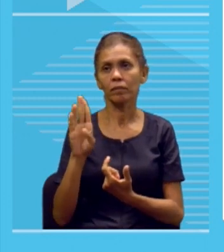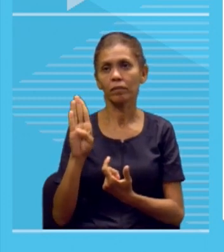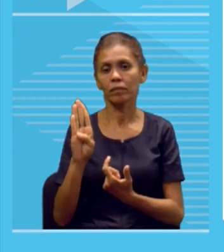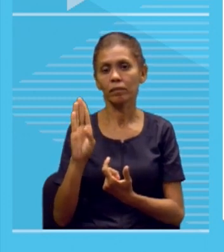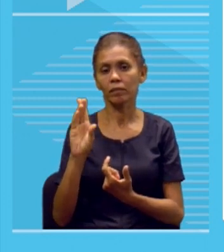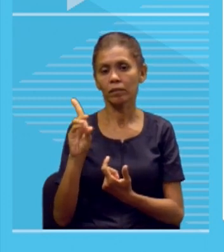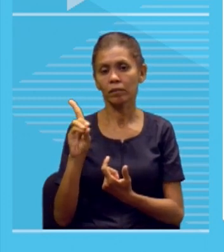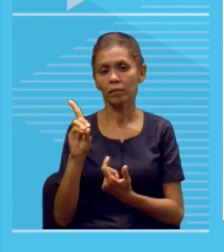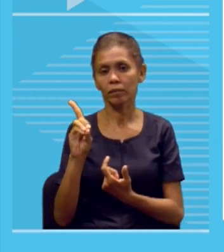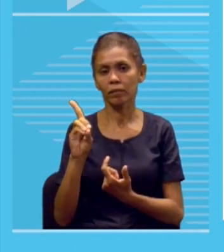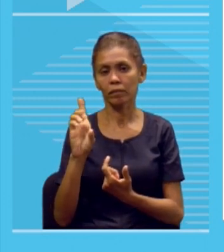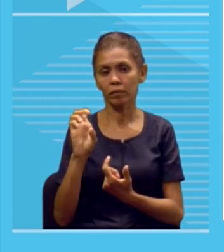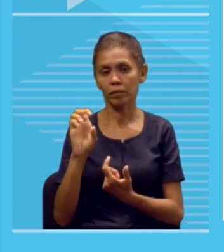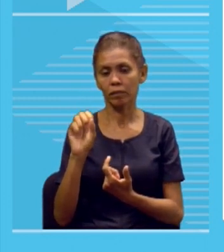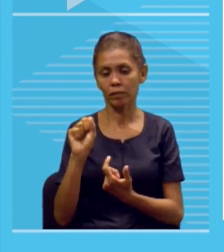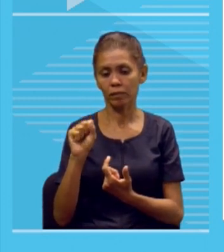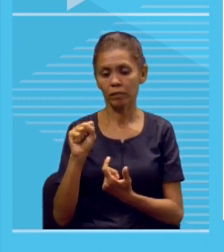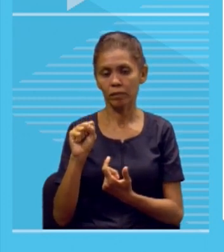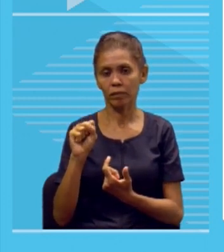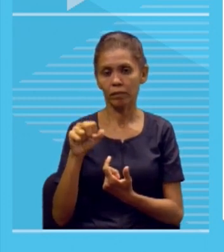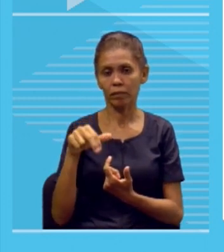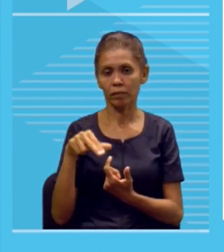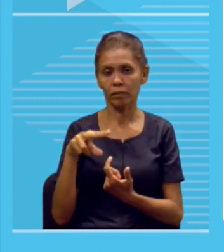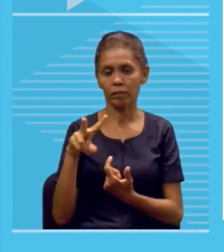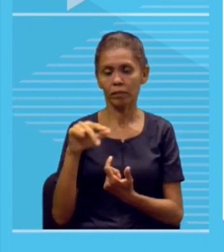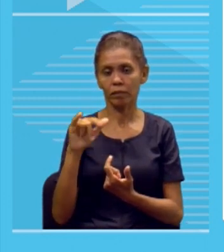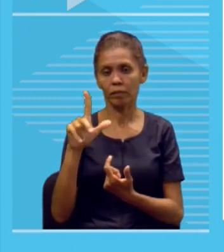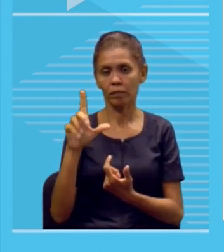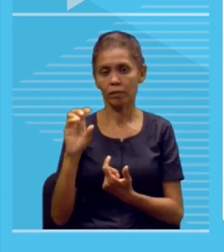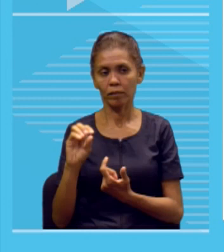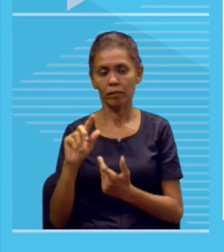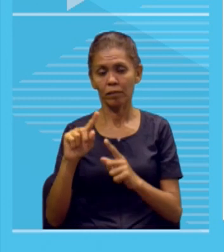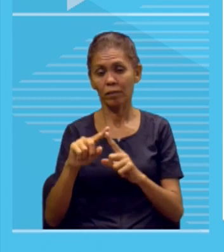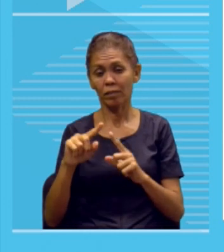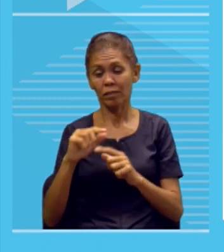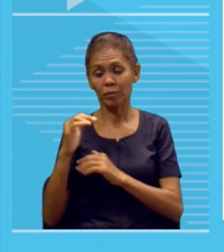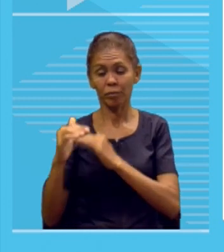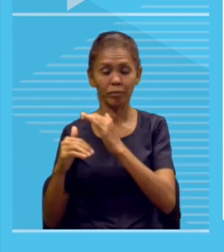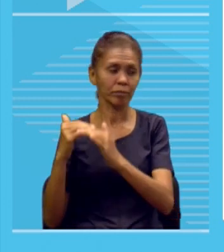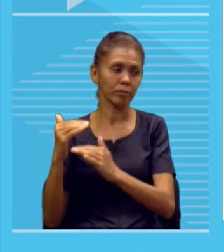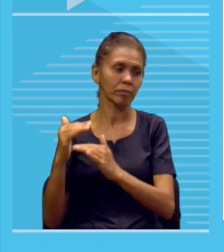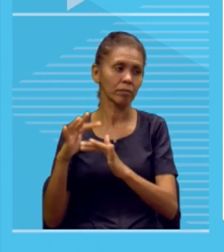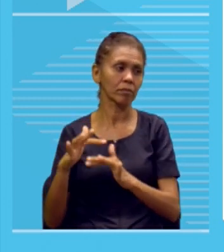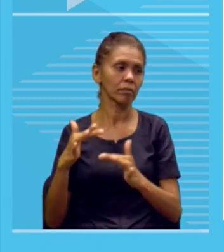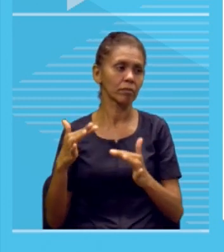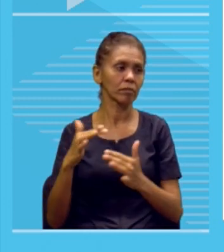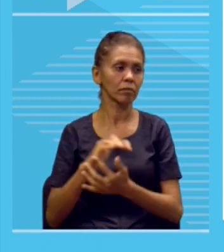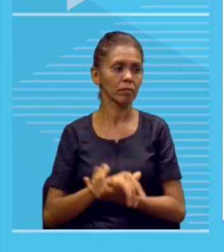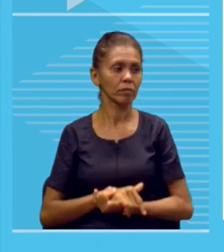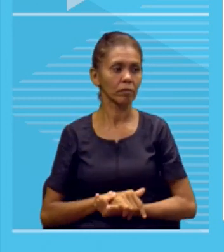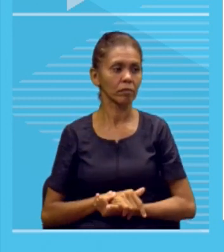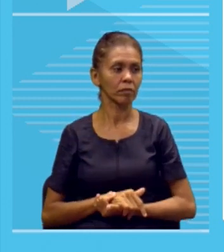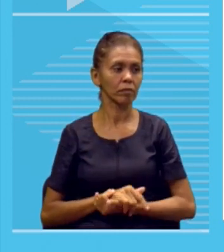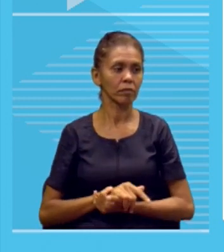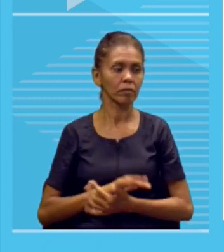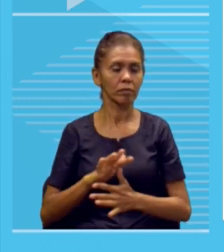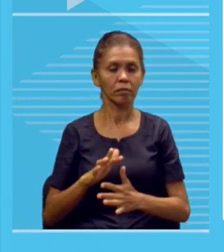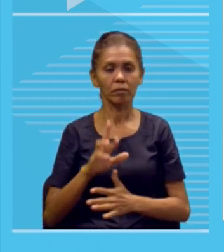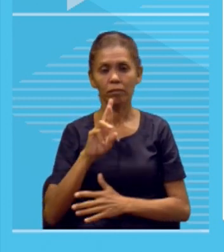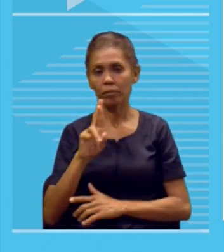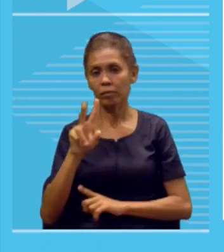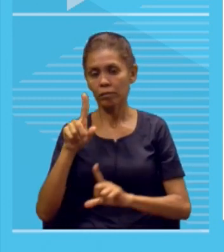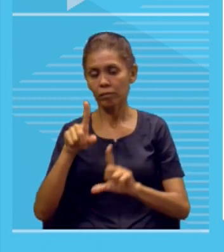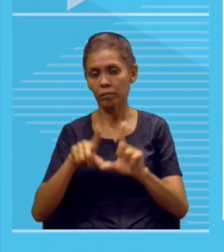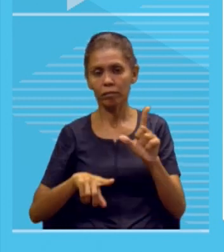subdesenvolvido, mas sim que o Brasil está em desenvolvimento, né? Então, aqui, com certeza, foi porque nós tivemos um